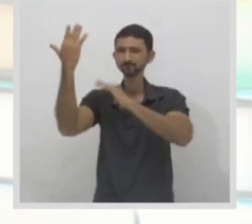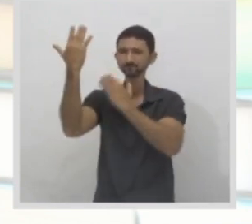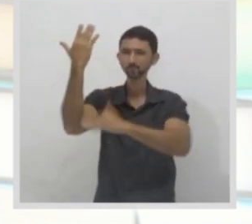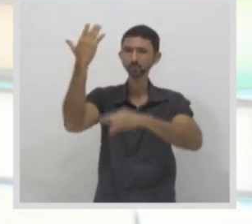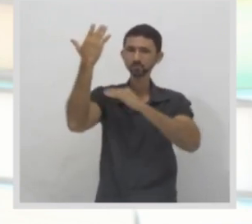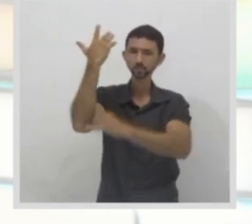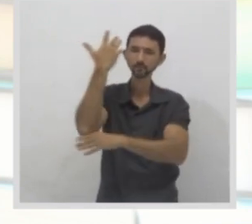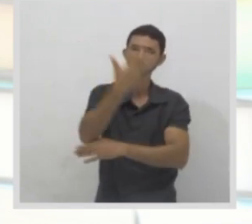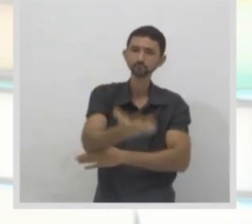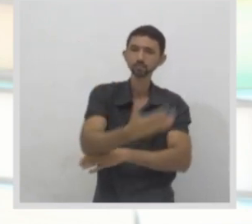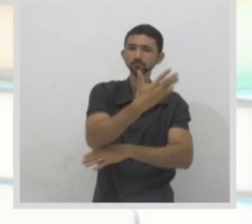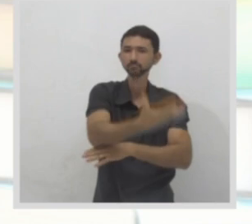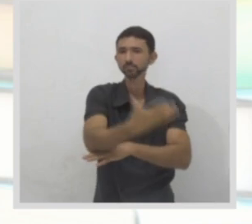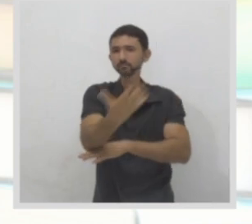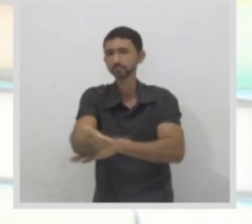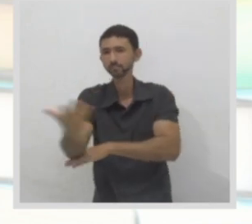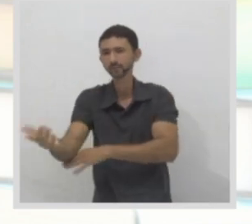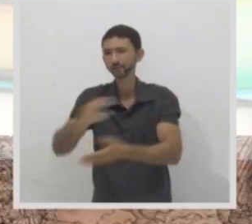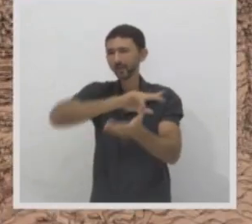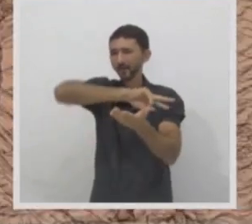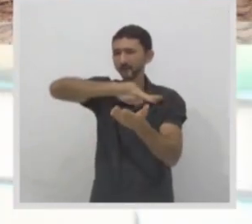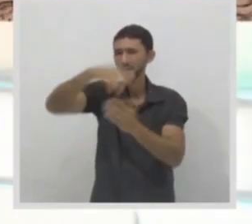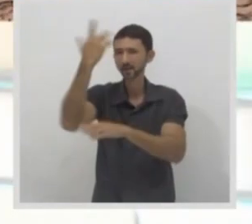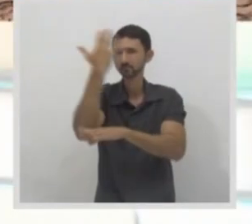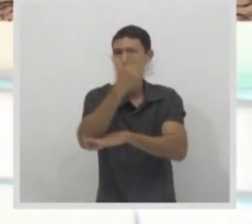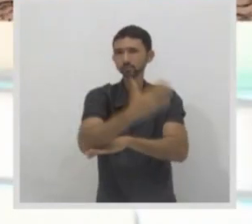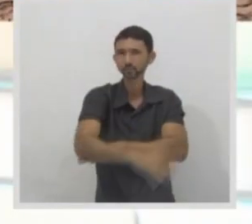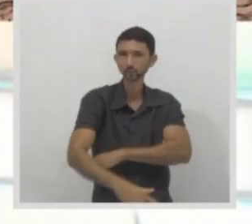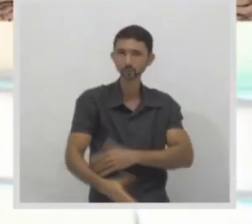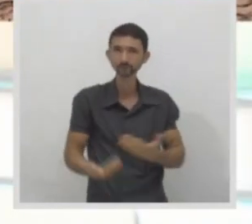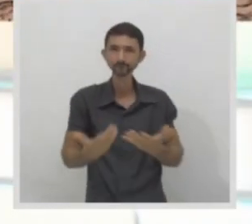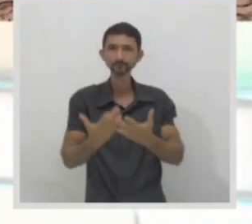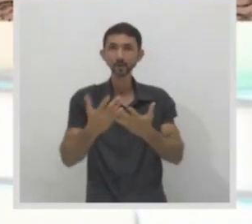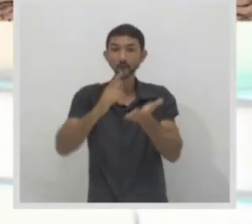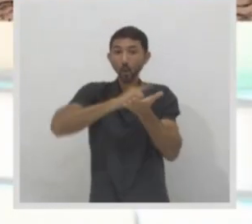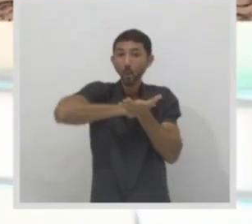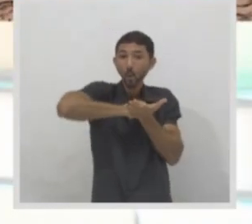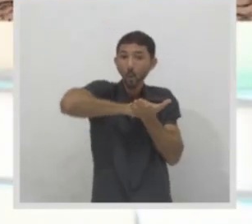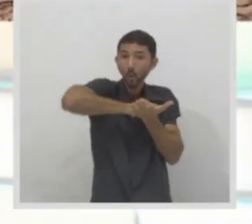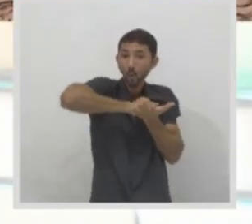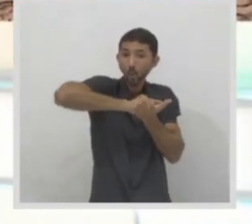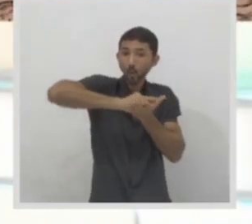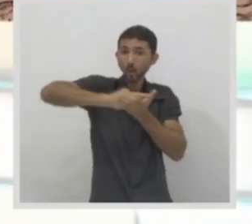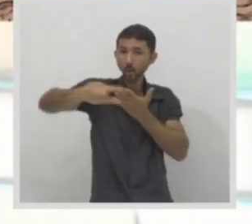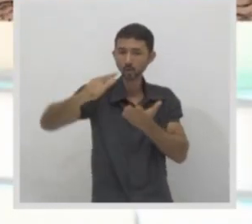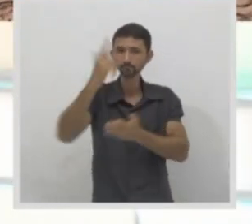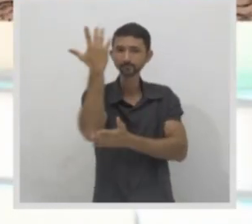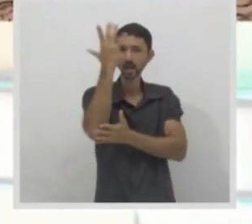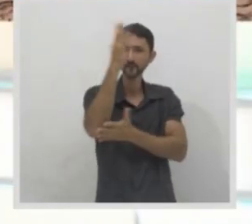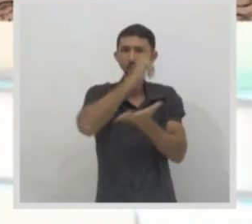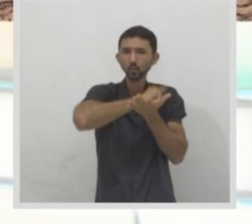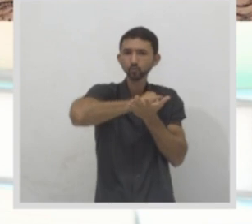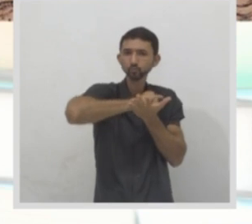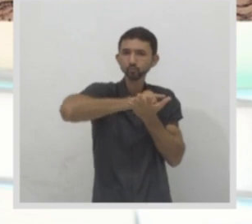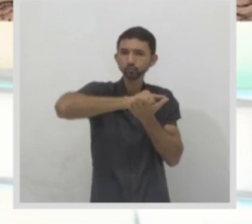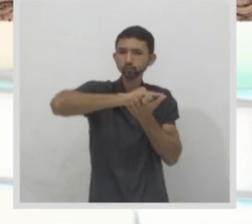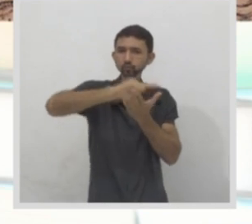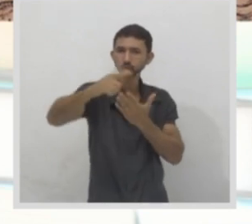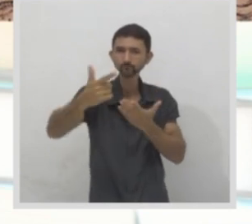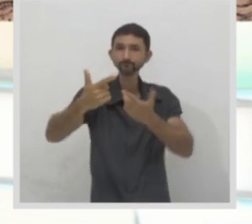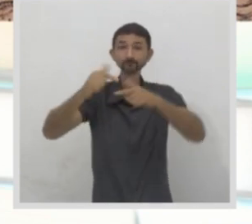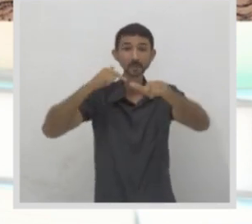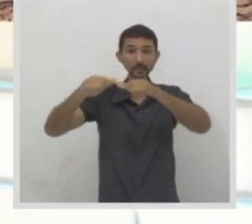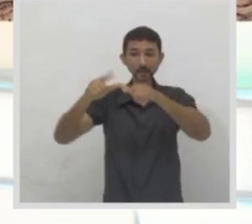não estimulou a ocupação do território. Eu vou dizer para vocês por quê. Aqui a gente tem uma imagem, né, da atividade extrativista do pau-brasil. Eu